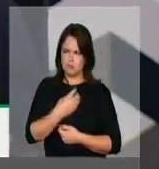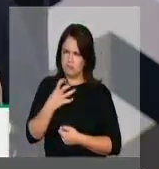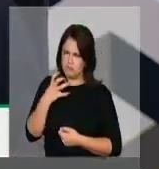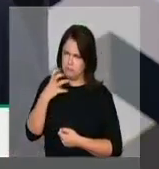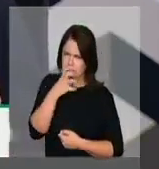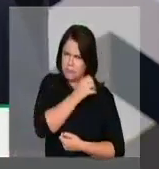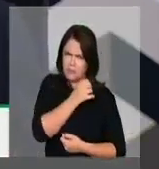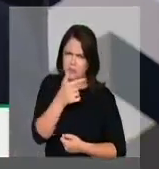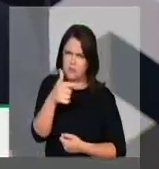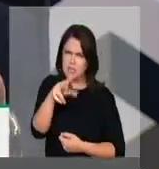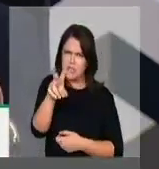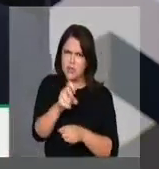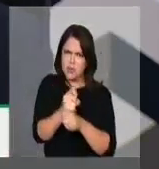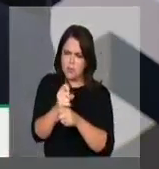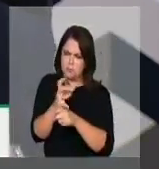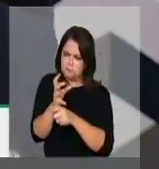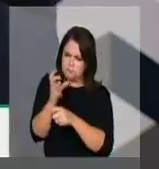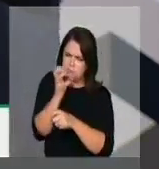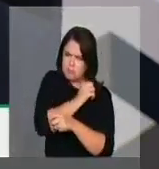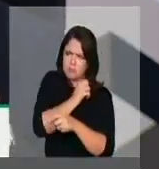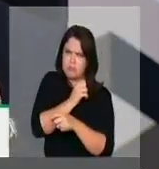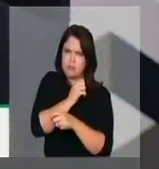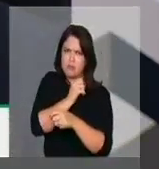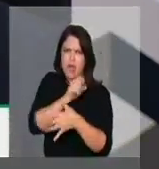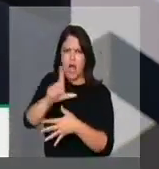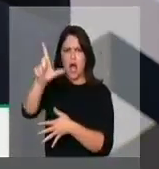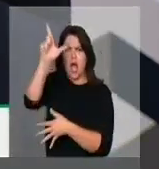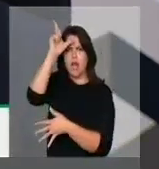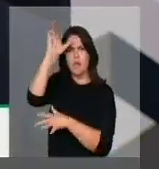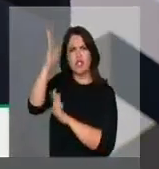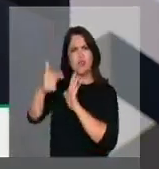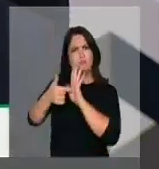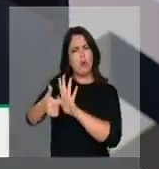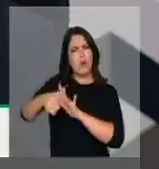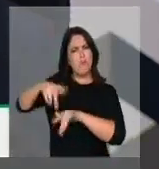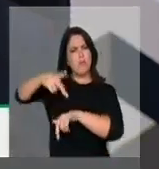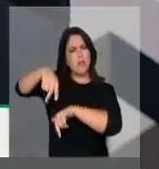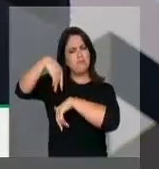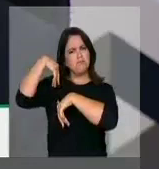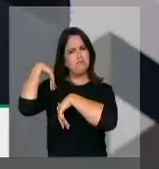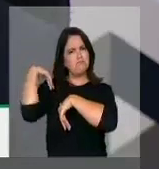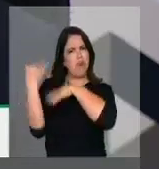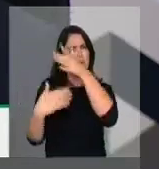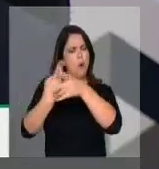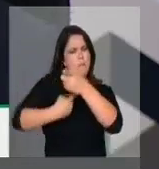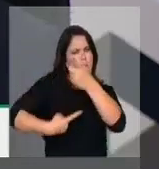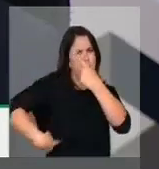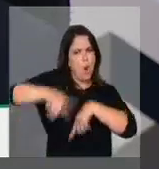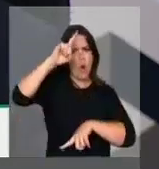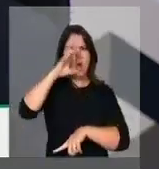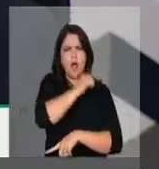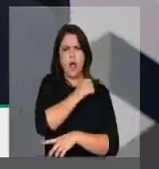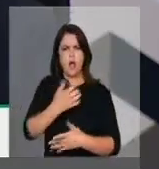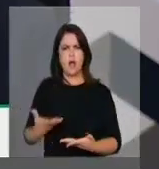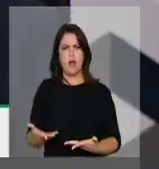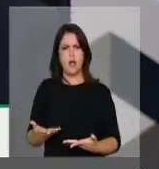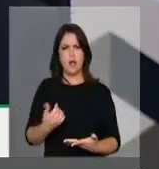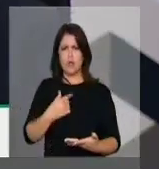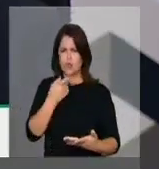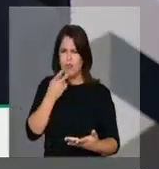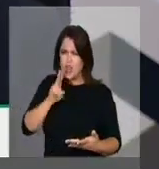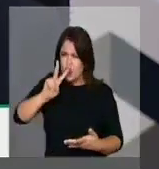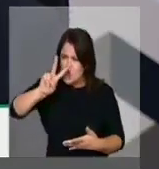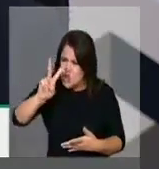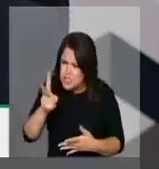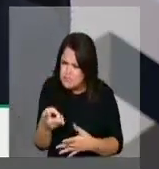poucas décadas, em 25 anos, a Alemanha Ocidental já era um exemplo de nação desenvolvida. Eu não estou falando